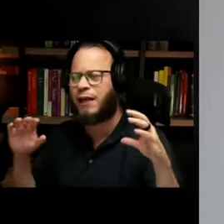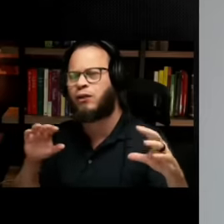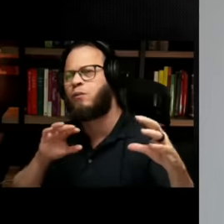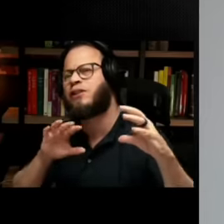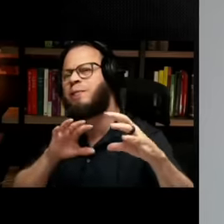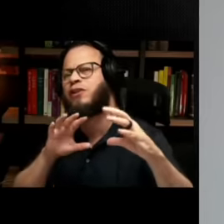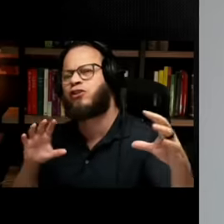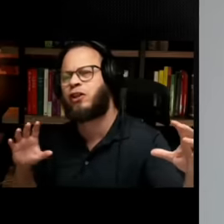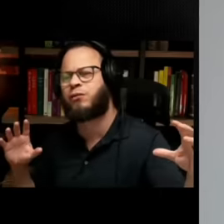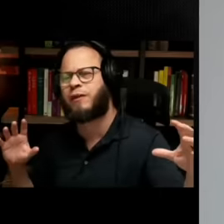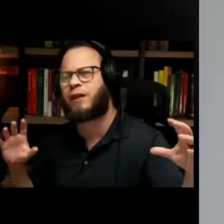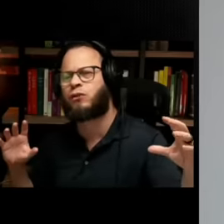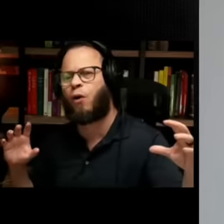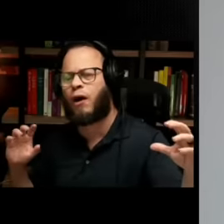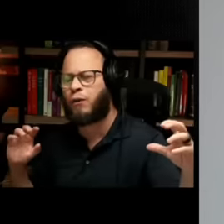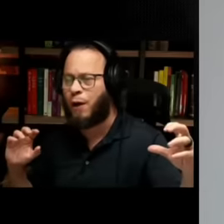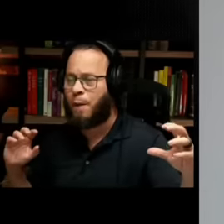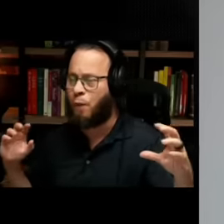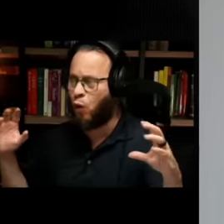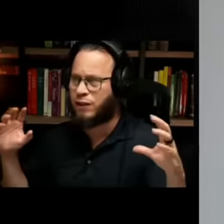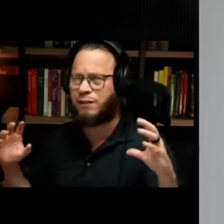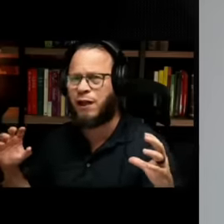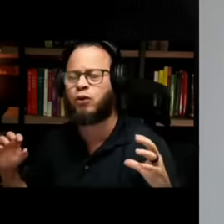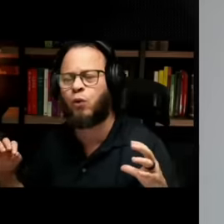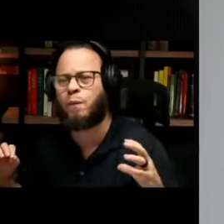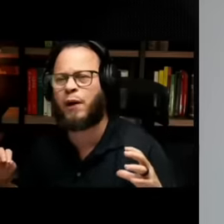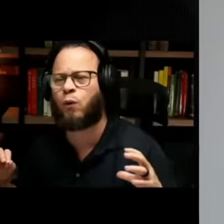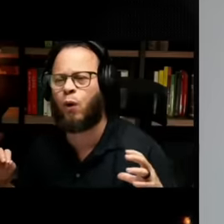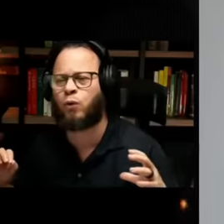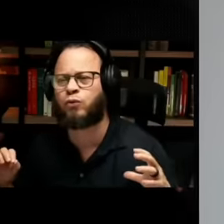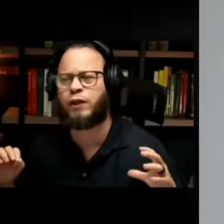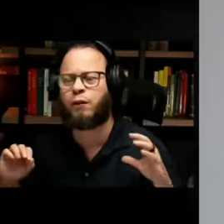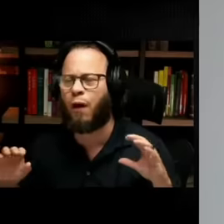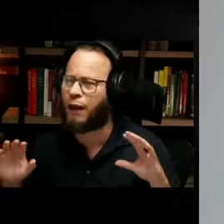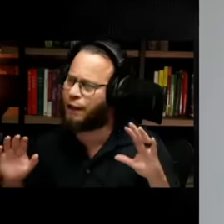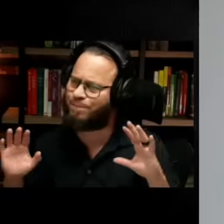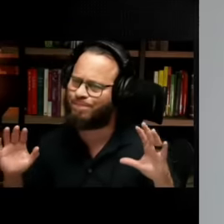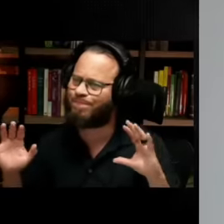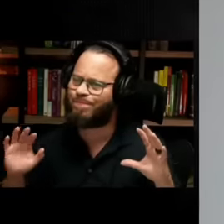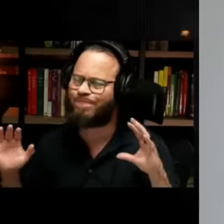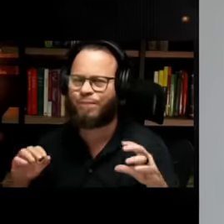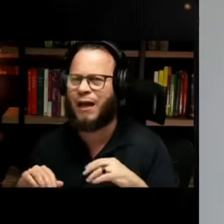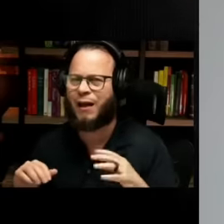eles ali estão já mijando o território, mostrando um para o outro que, olha,